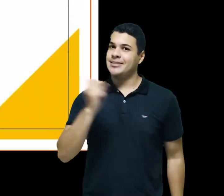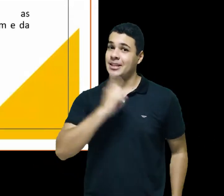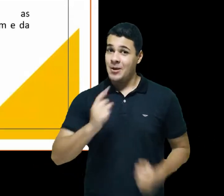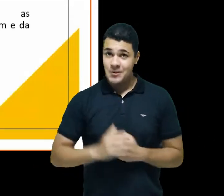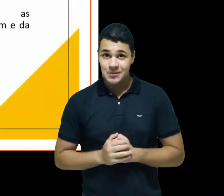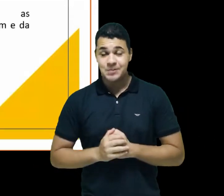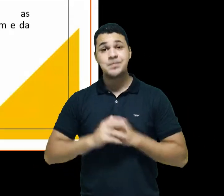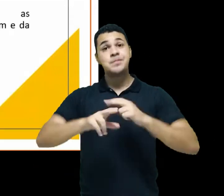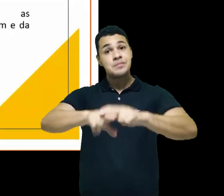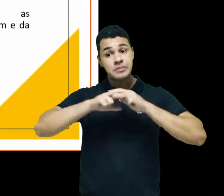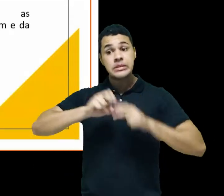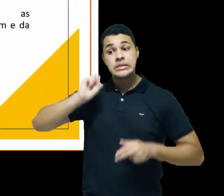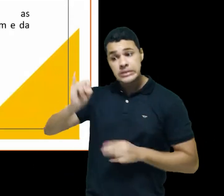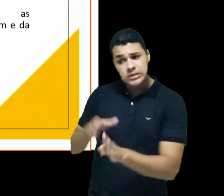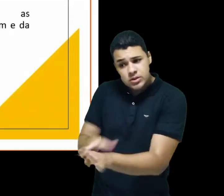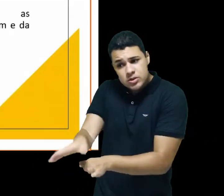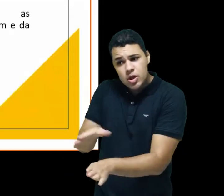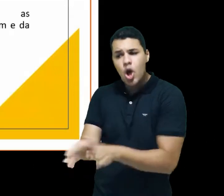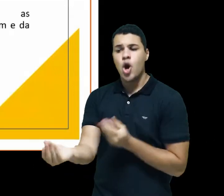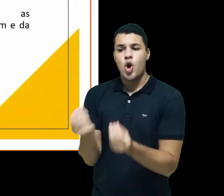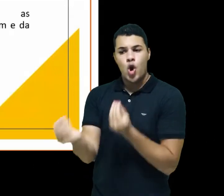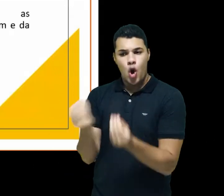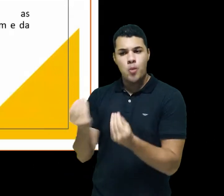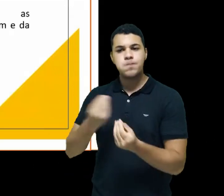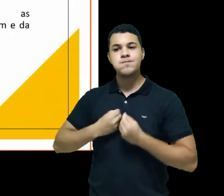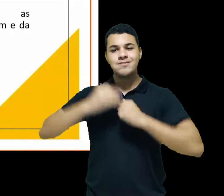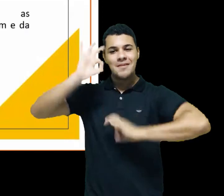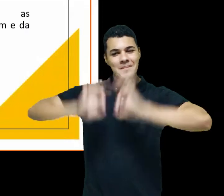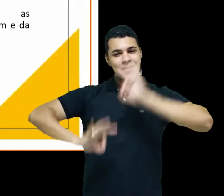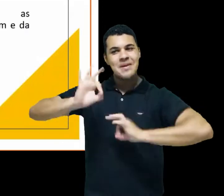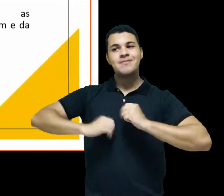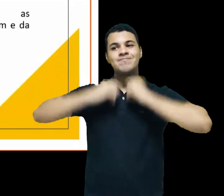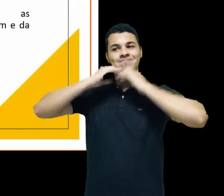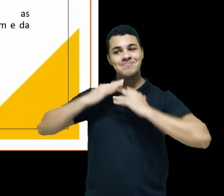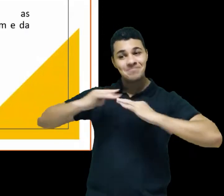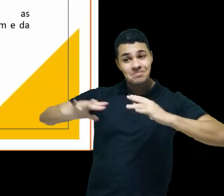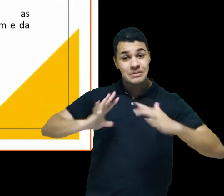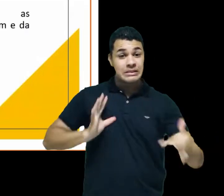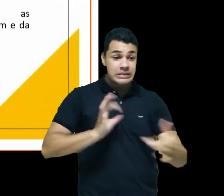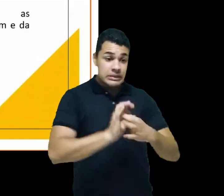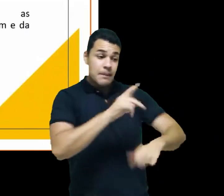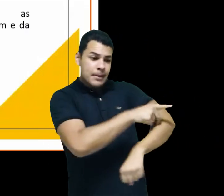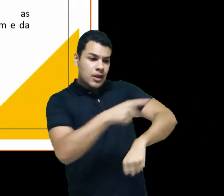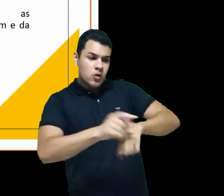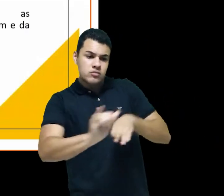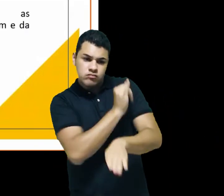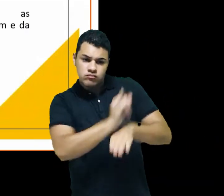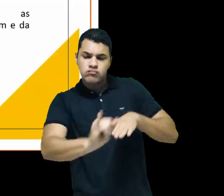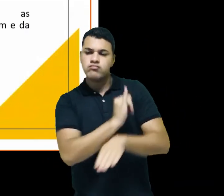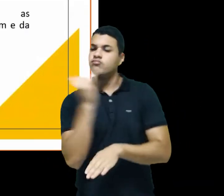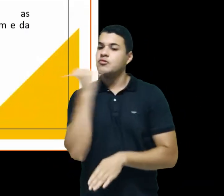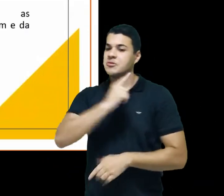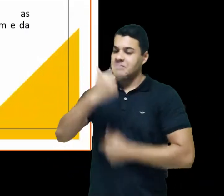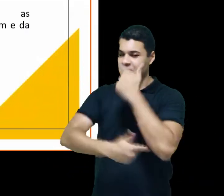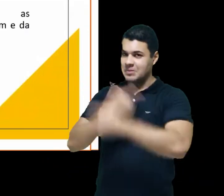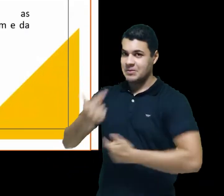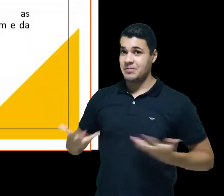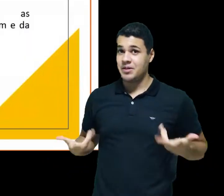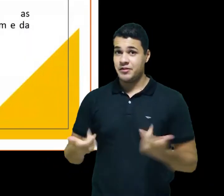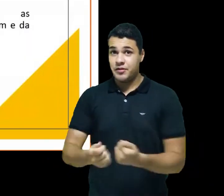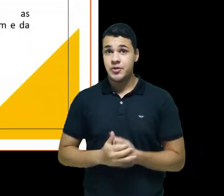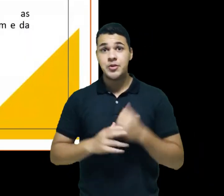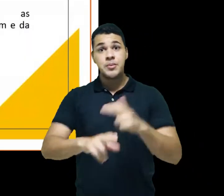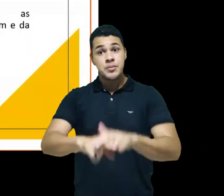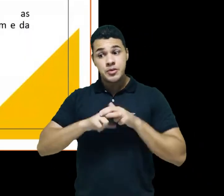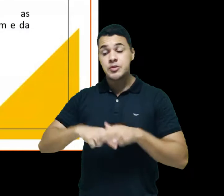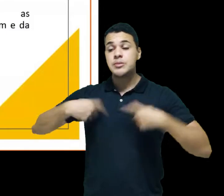Não, através de boas instruções vocais e pedagógicas, um ótimo trabalho pode ser desenvolvido. Para